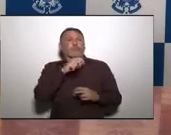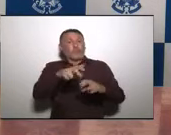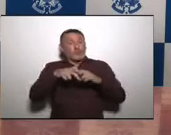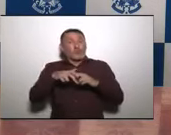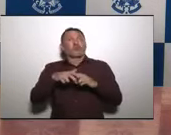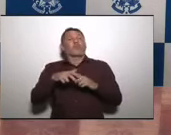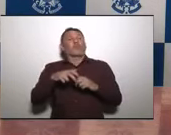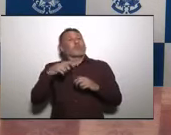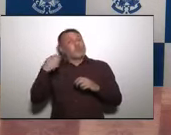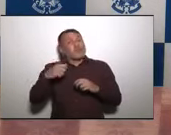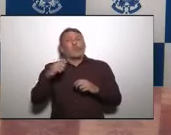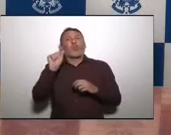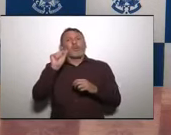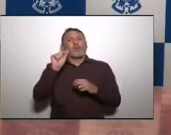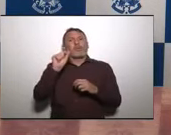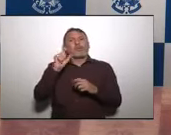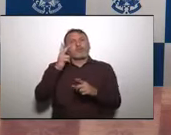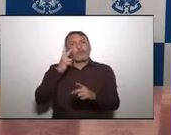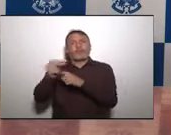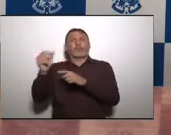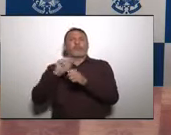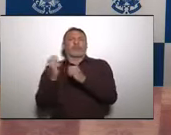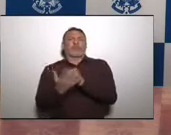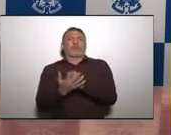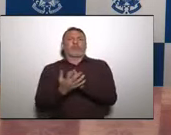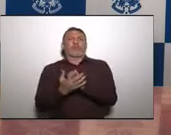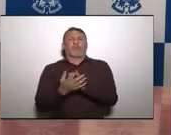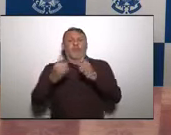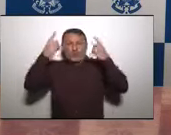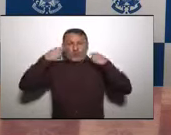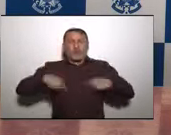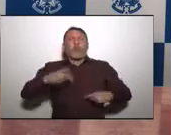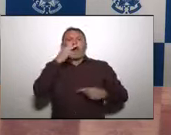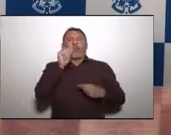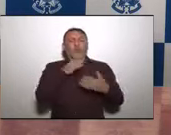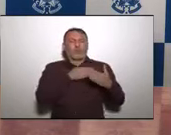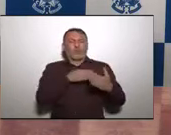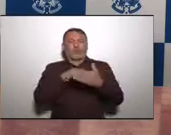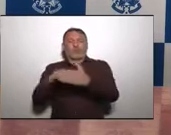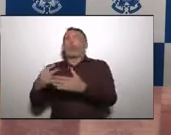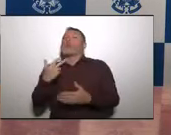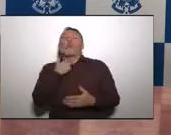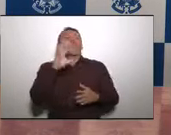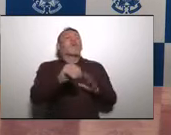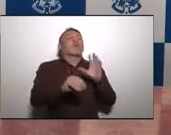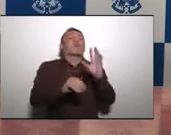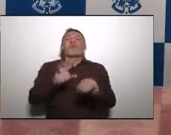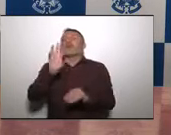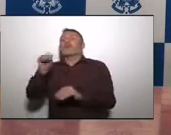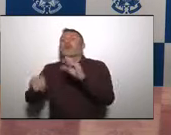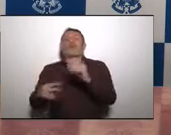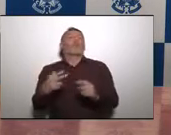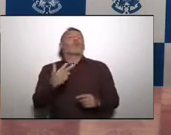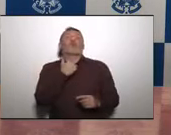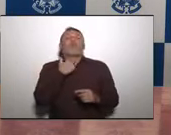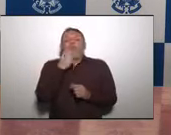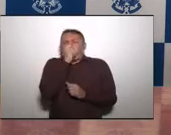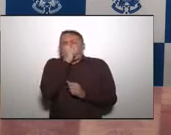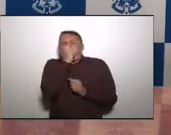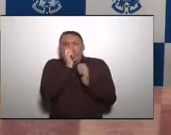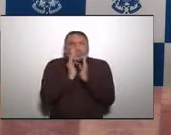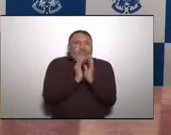uma barreira ao vírus. Sim. A gente não pode tocar nas pessoas, não pode se aglomerar. A gente tem que usar máscara, sempre que a gente puder usar máscara,